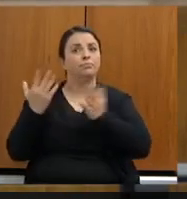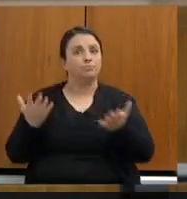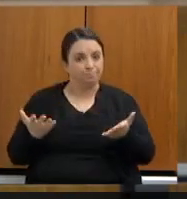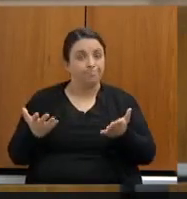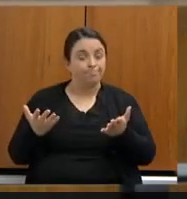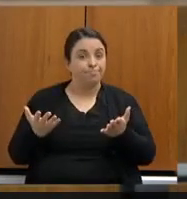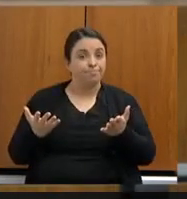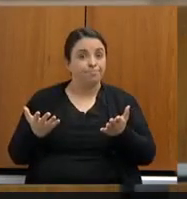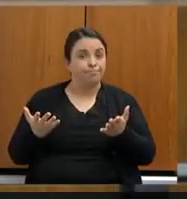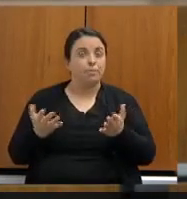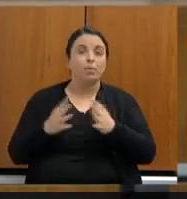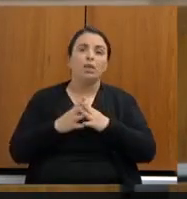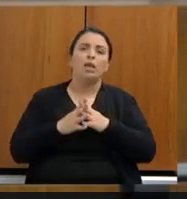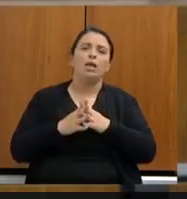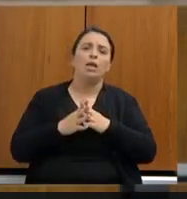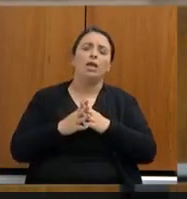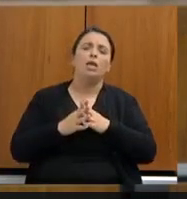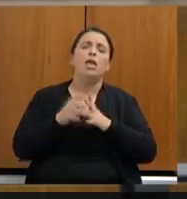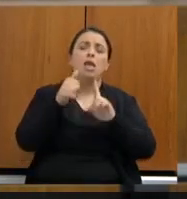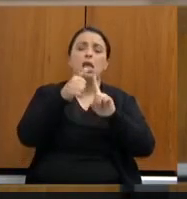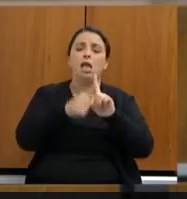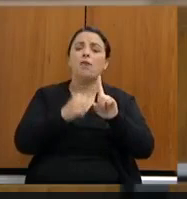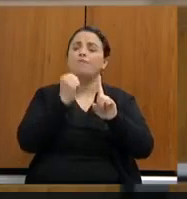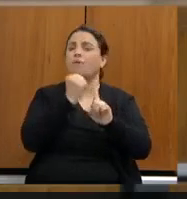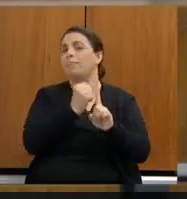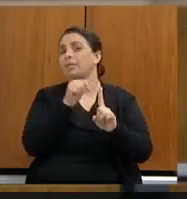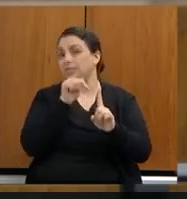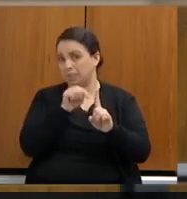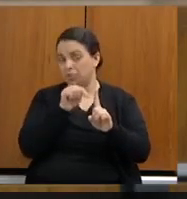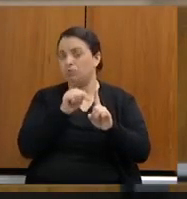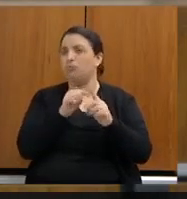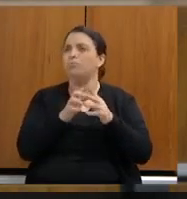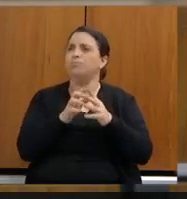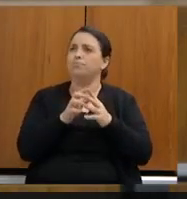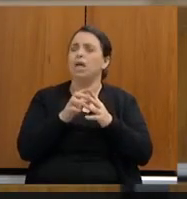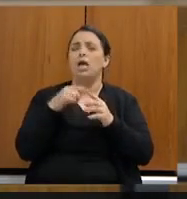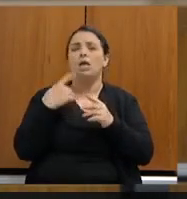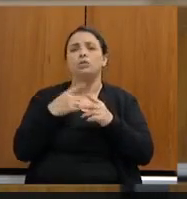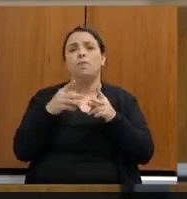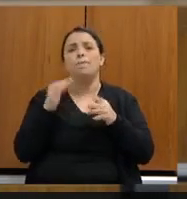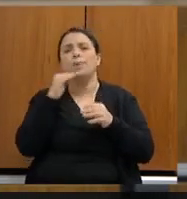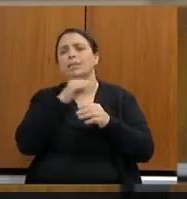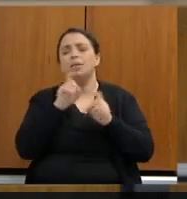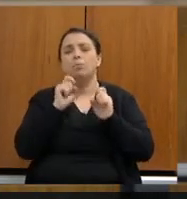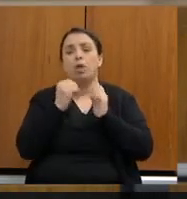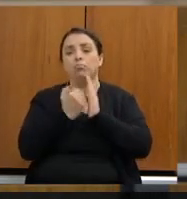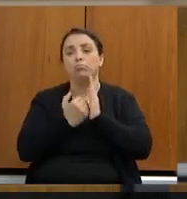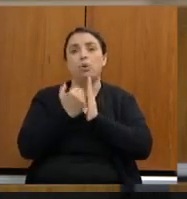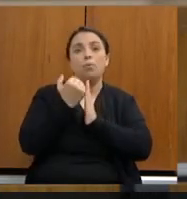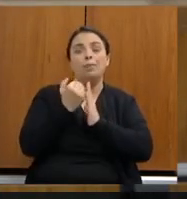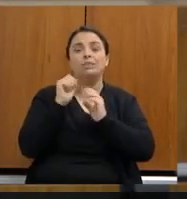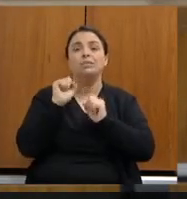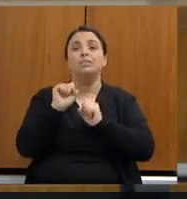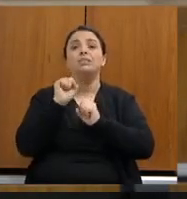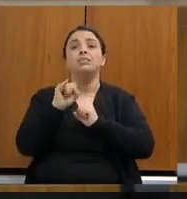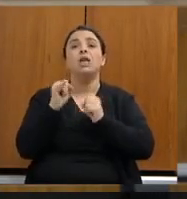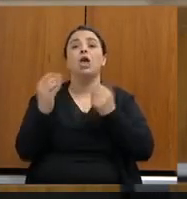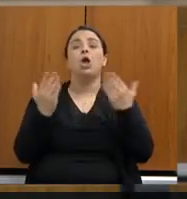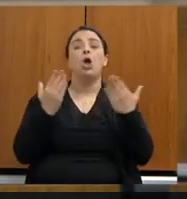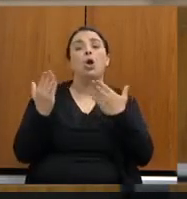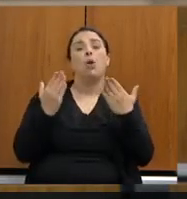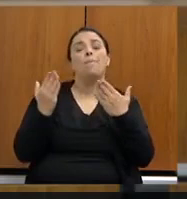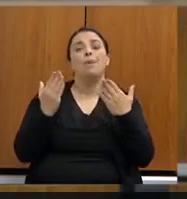que existe no caso do feminicídio a gente percebe um aumento quando fazemos um comparativo